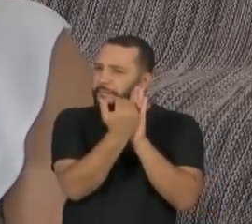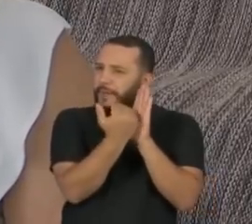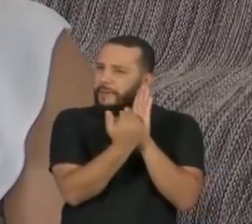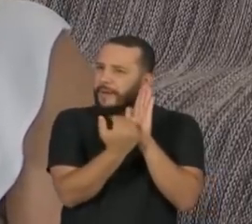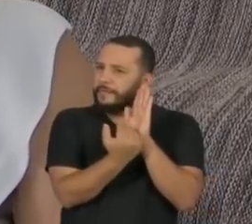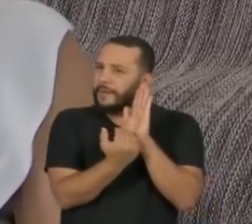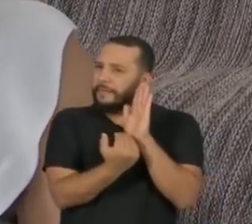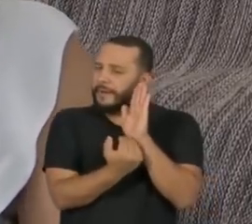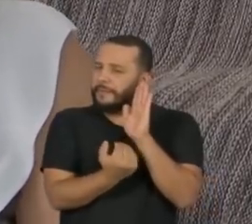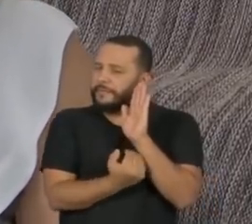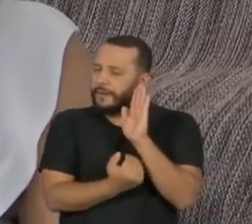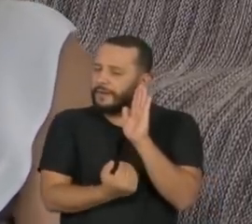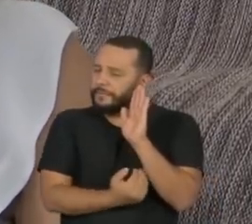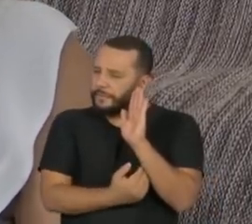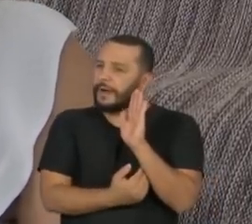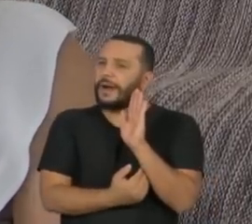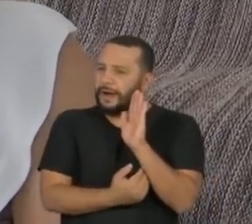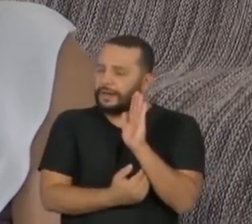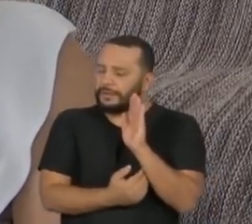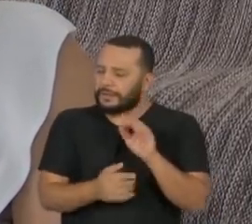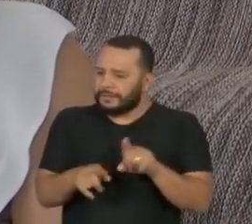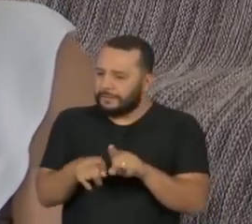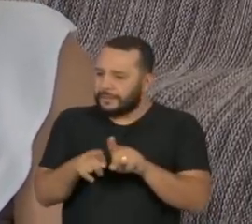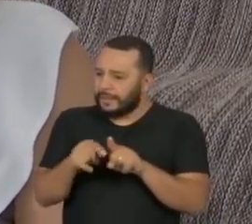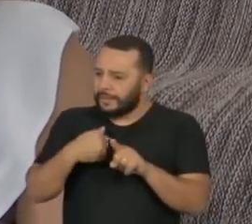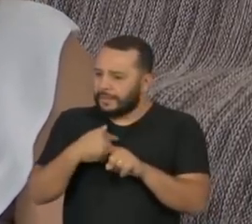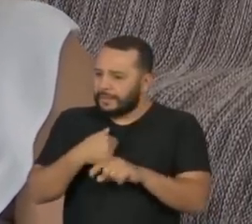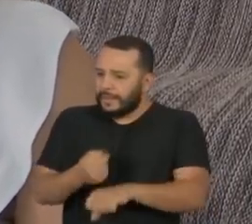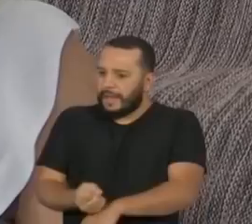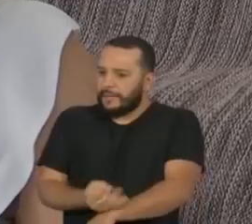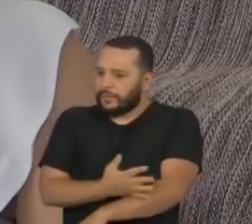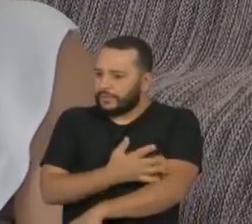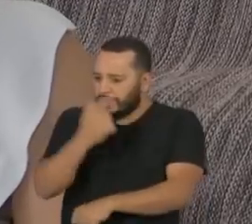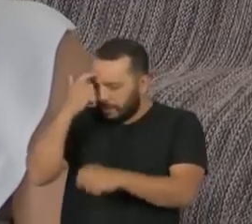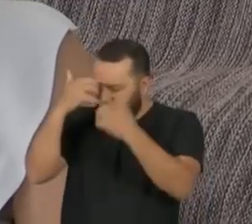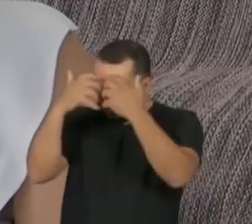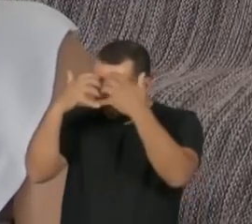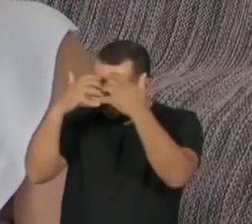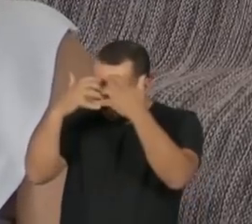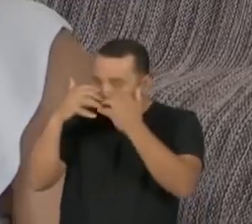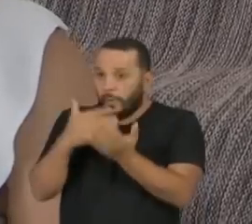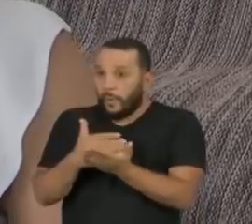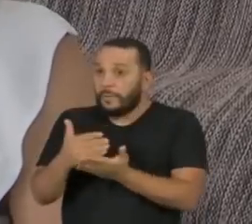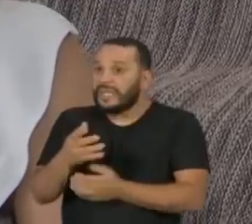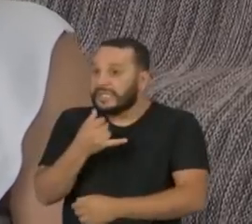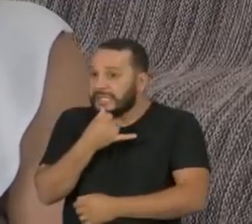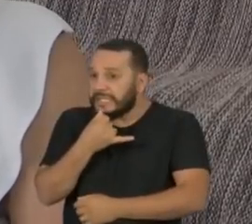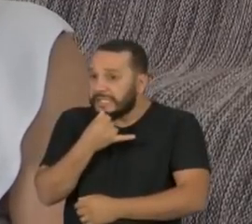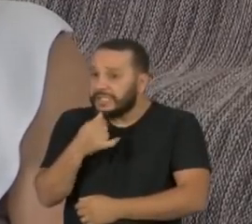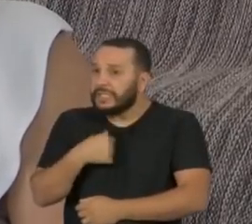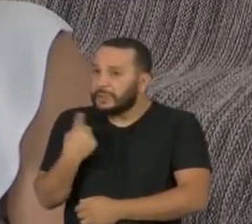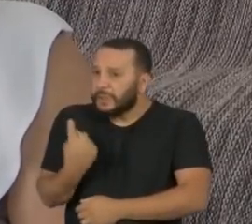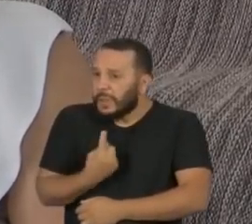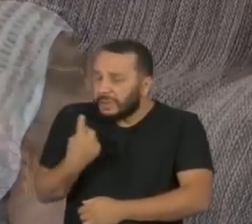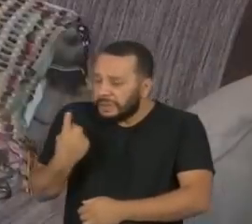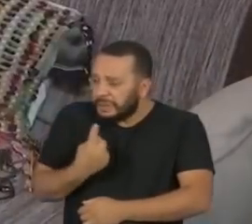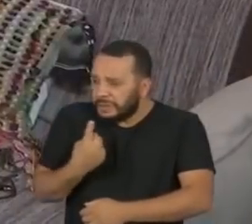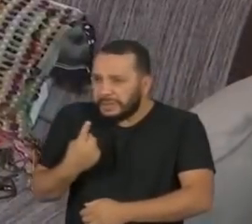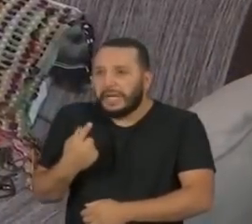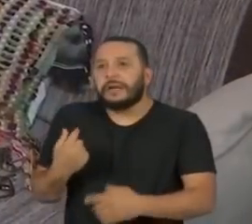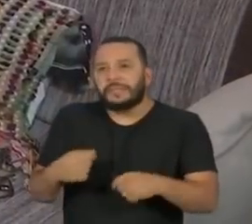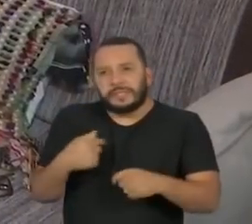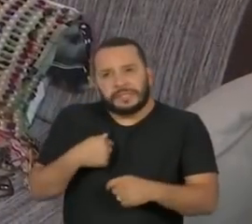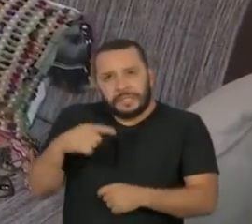a se estruturar emocionalmente, né? Porque foi triste para mim quando eu me vi assim com o ninho